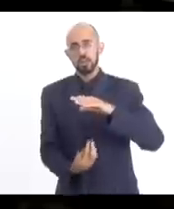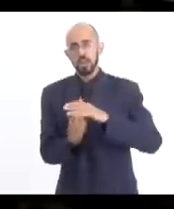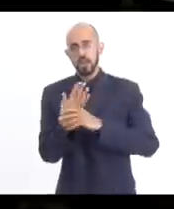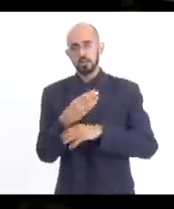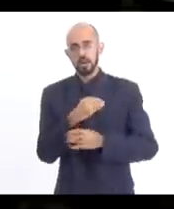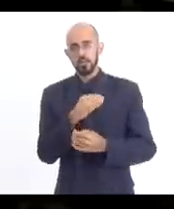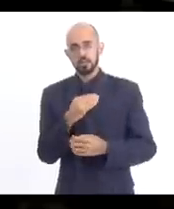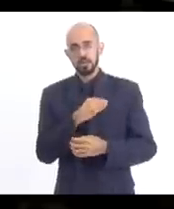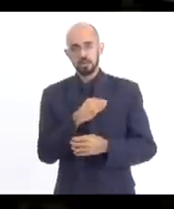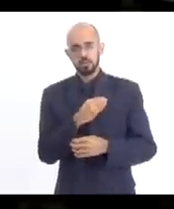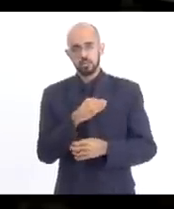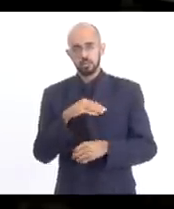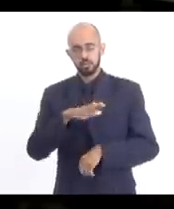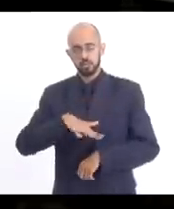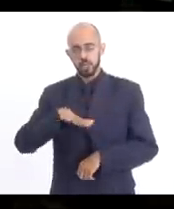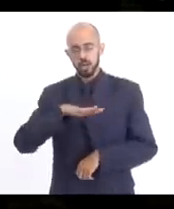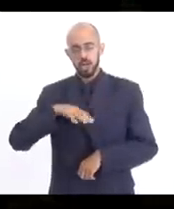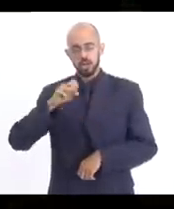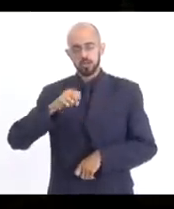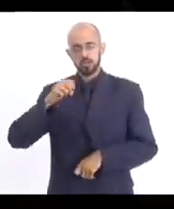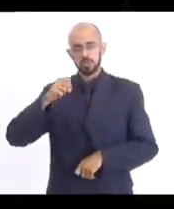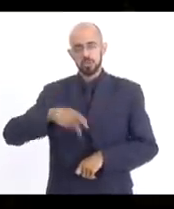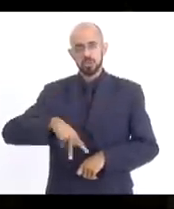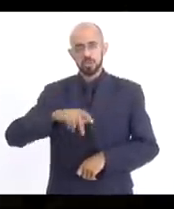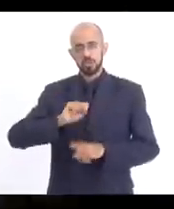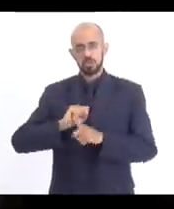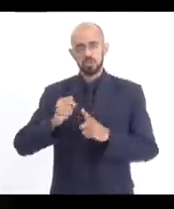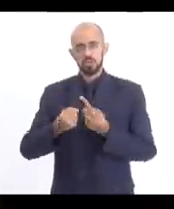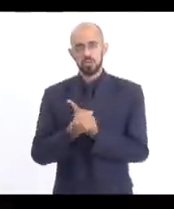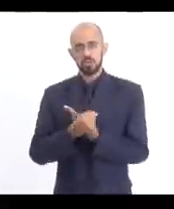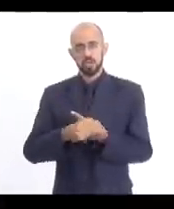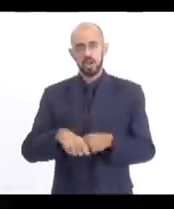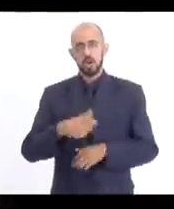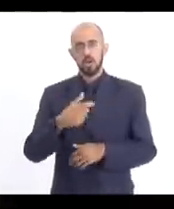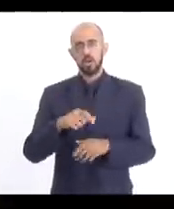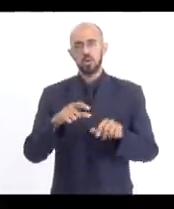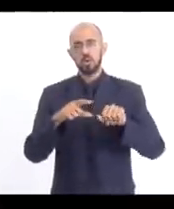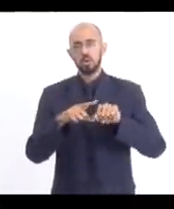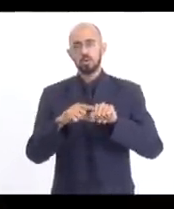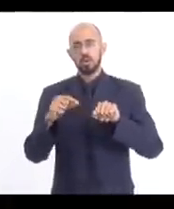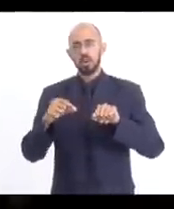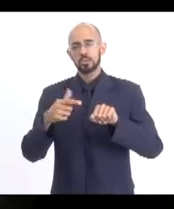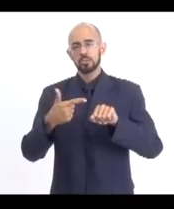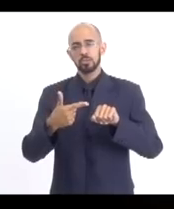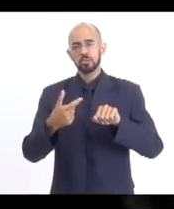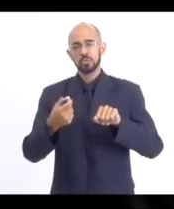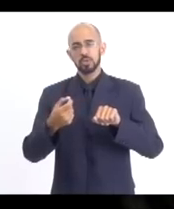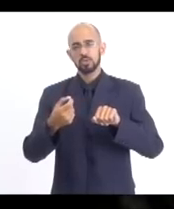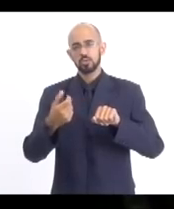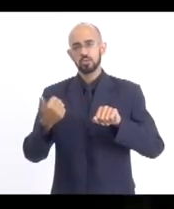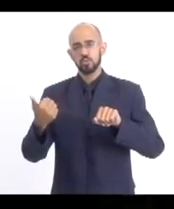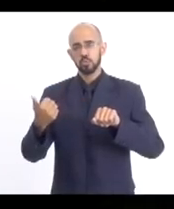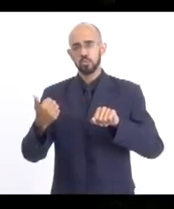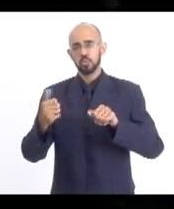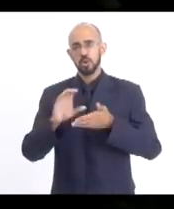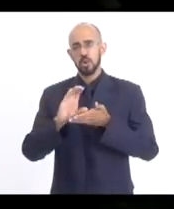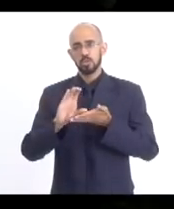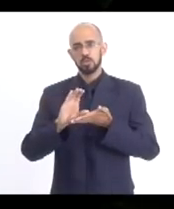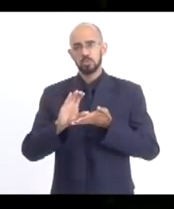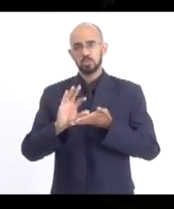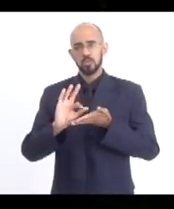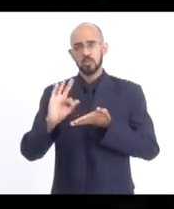do regime geral de previdência social, de que trata o artigo 201 da Constituição Federal. Então, está dizendo o